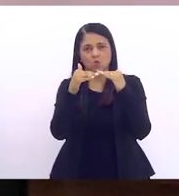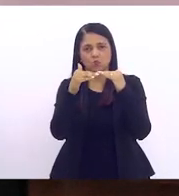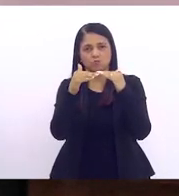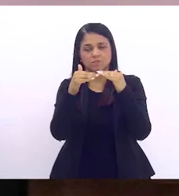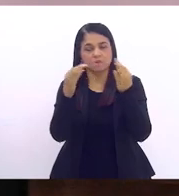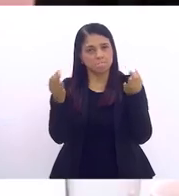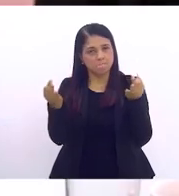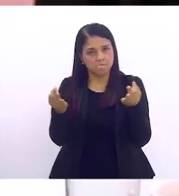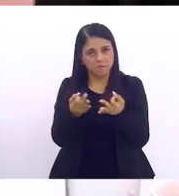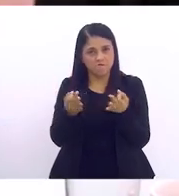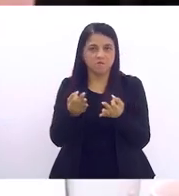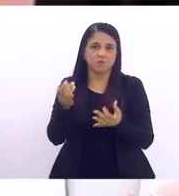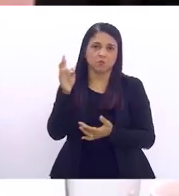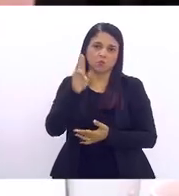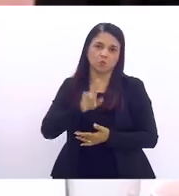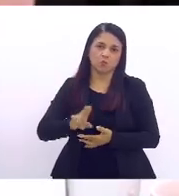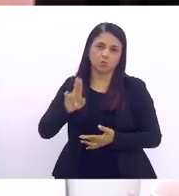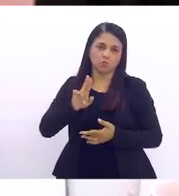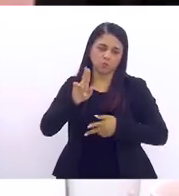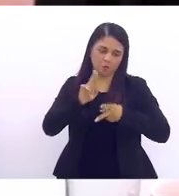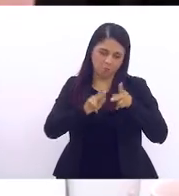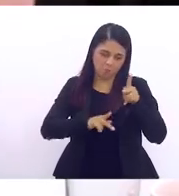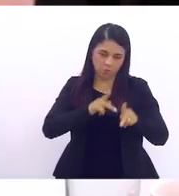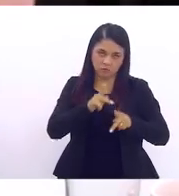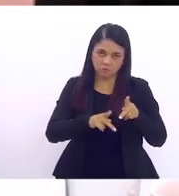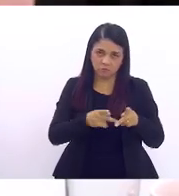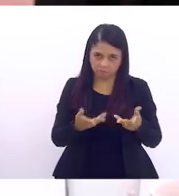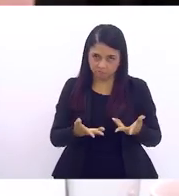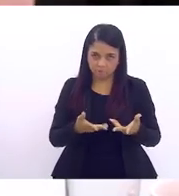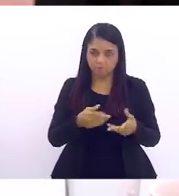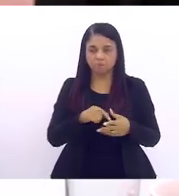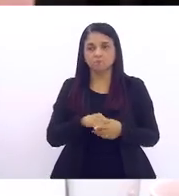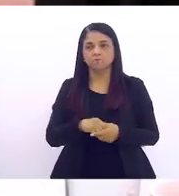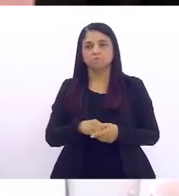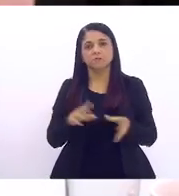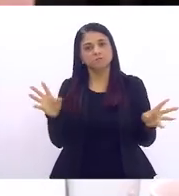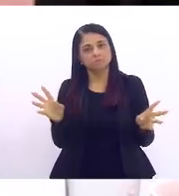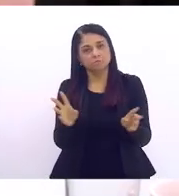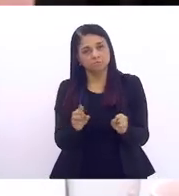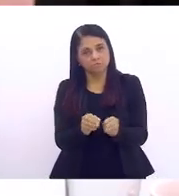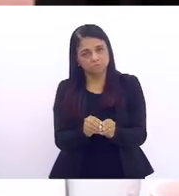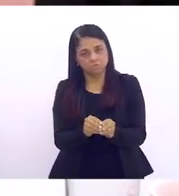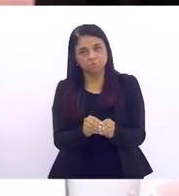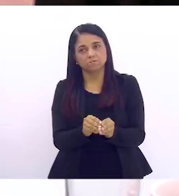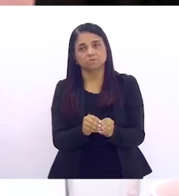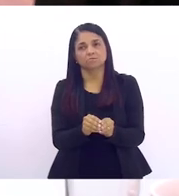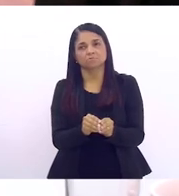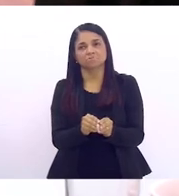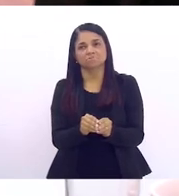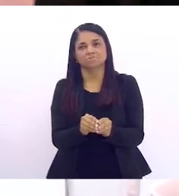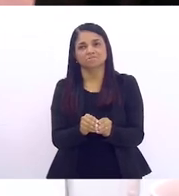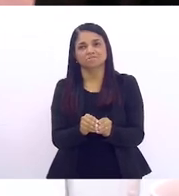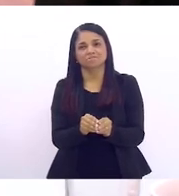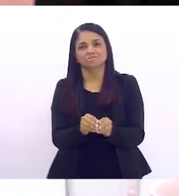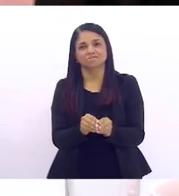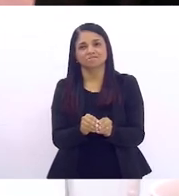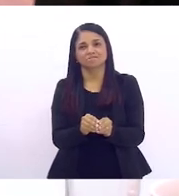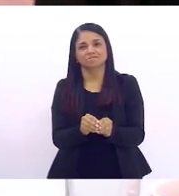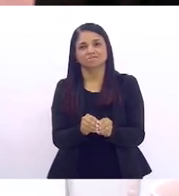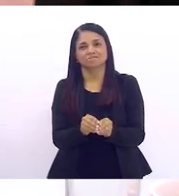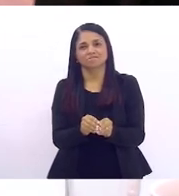perfeito uso para a população e eu encerro aqui também porque eu